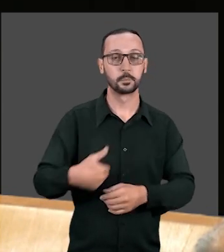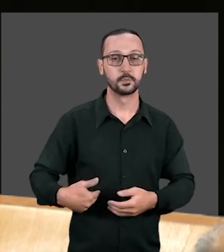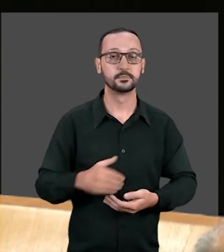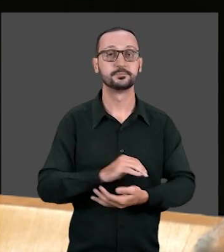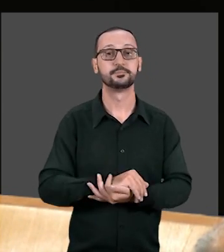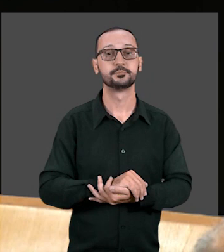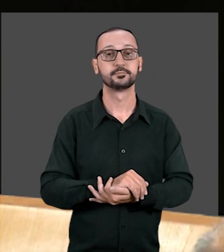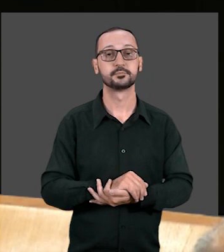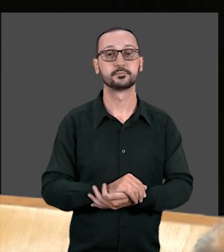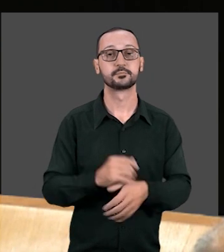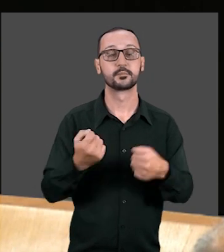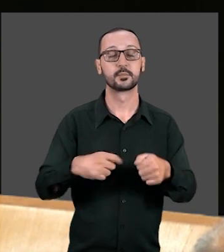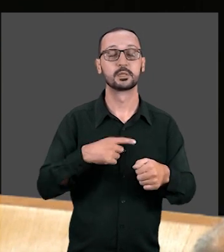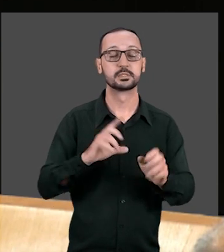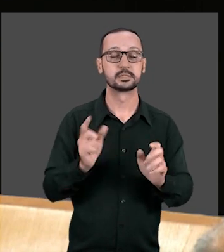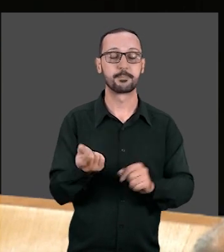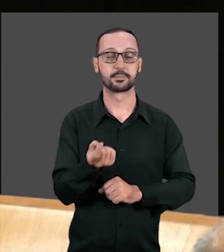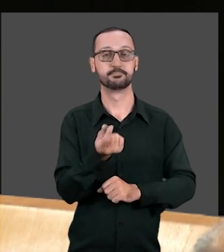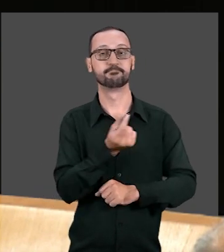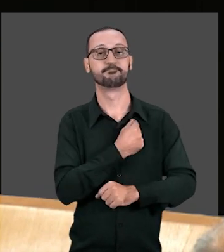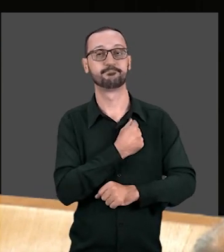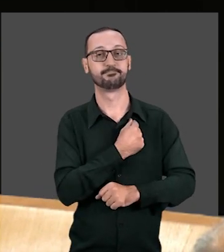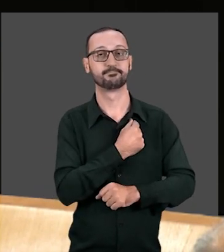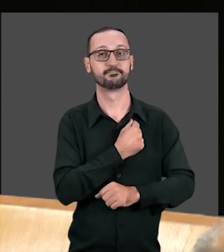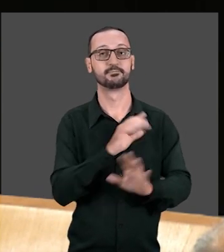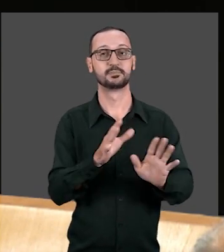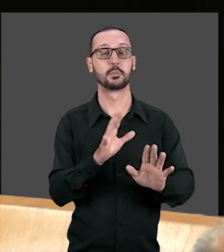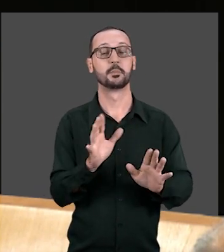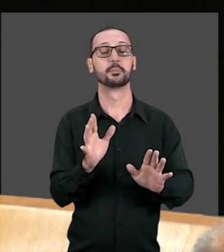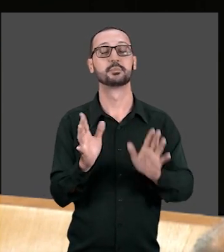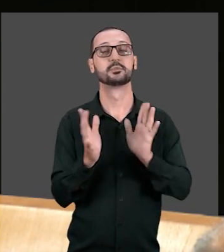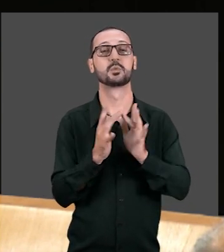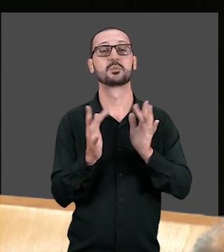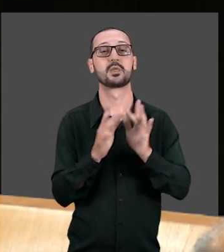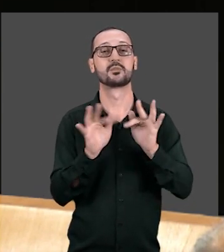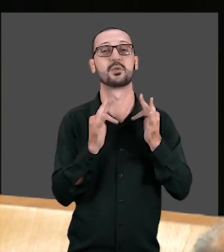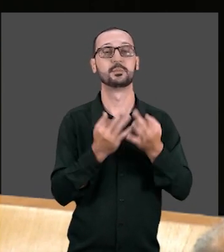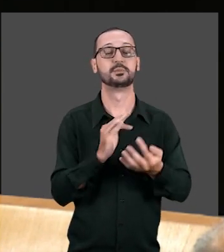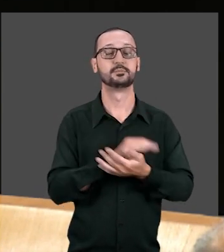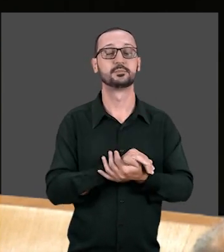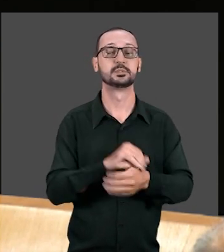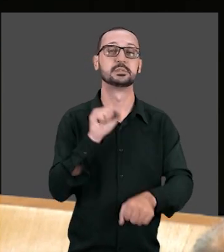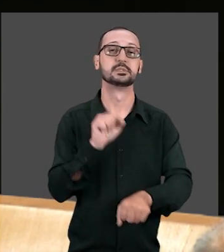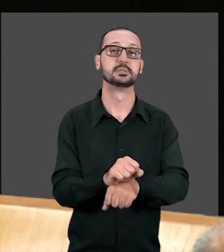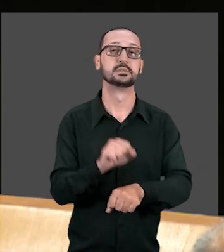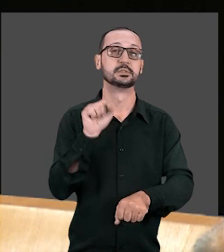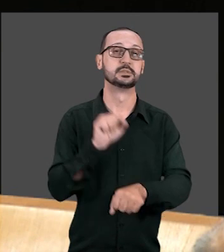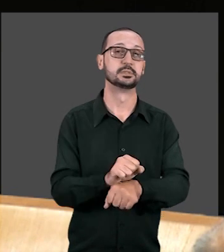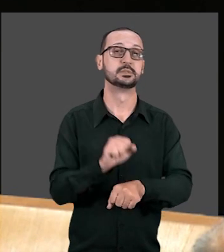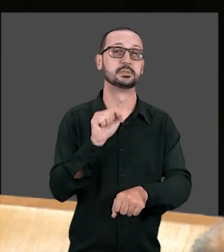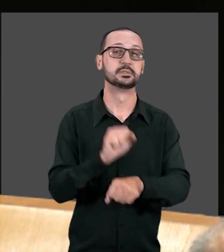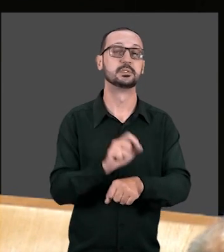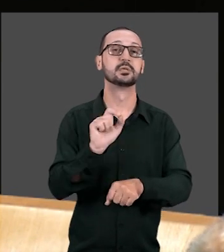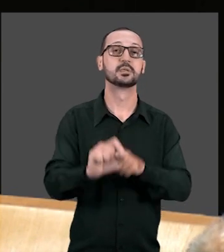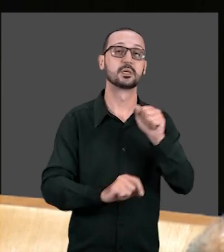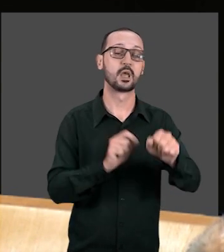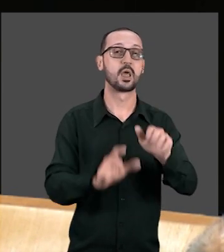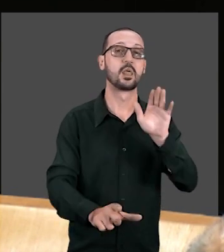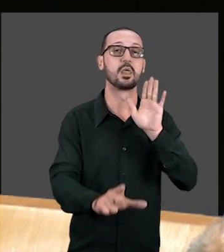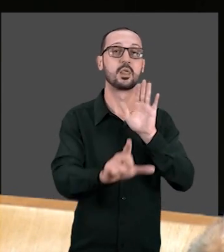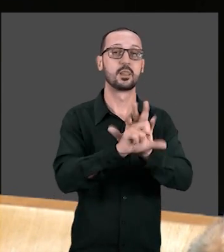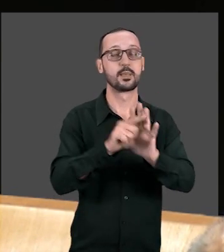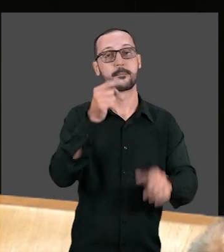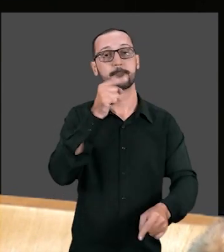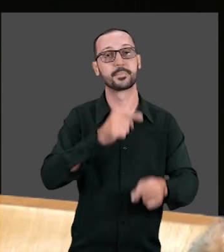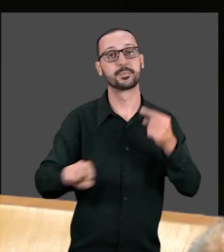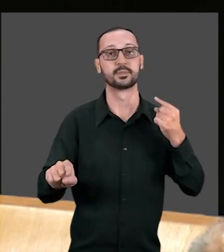republicano deve ser por mérito e, evidentemente, não por parentesco. Esperou-se indefinidamente que a lei viesse